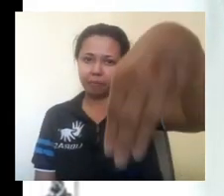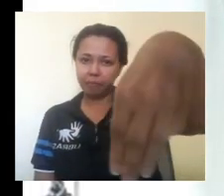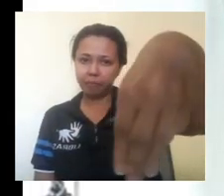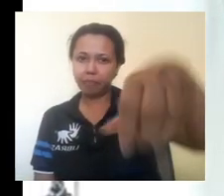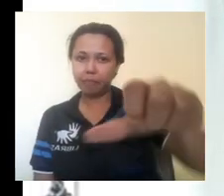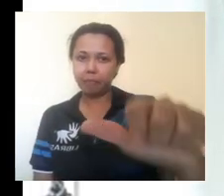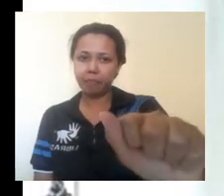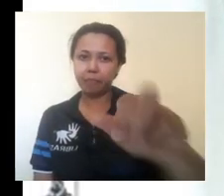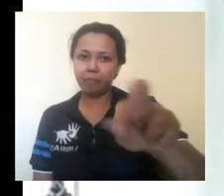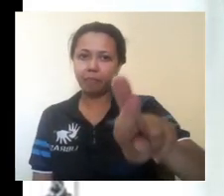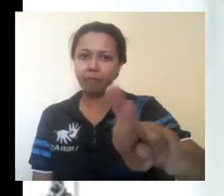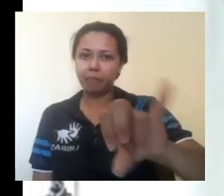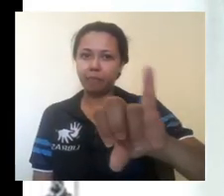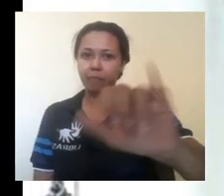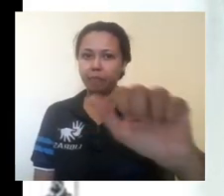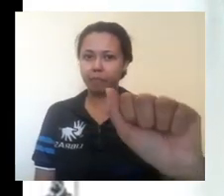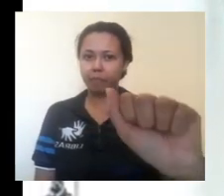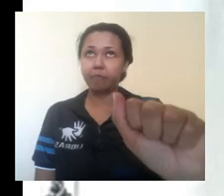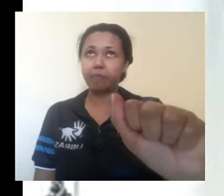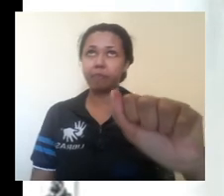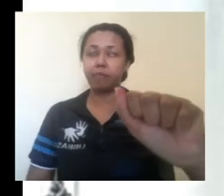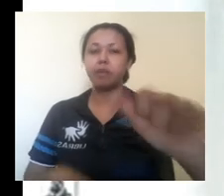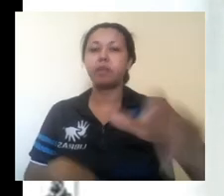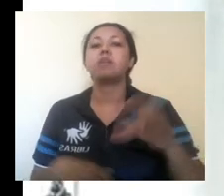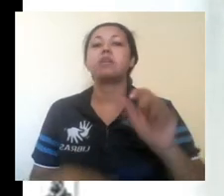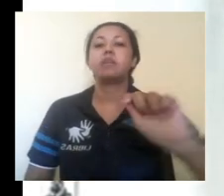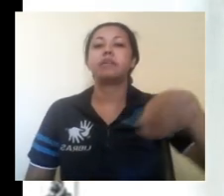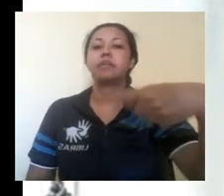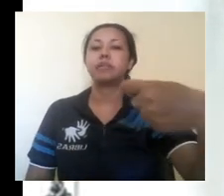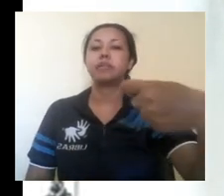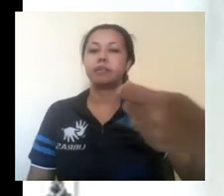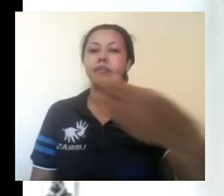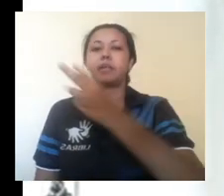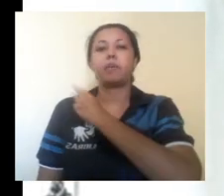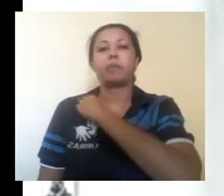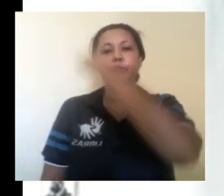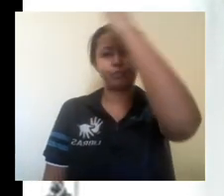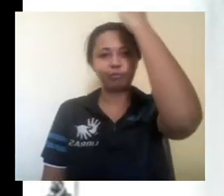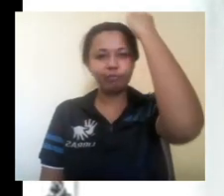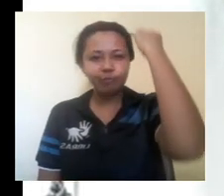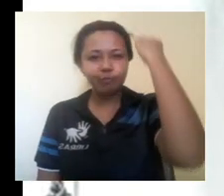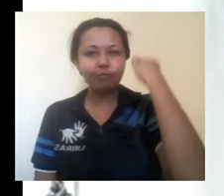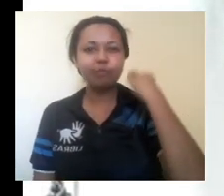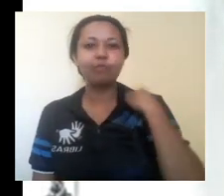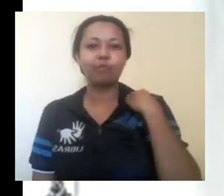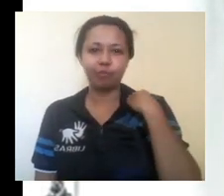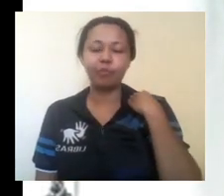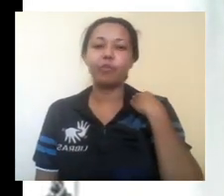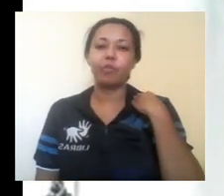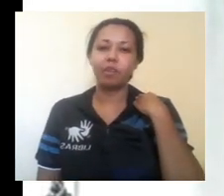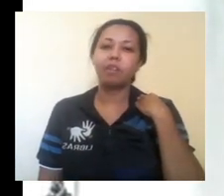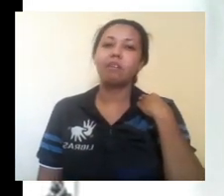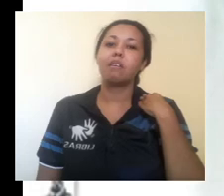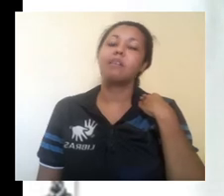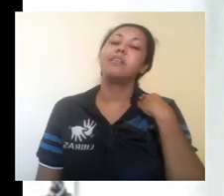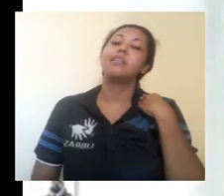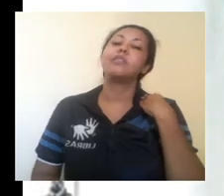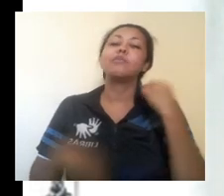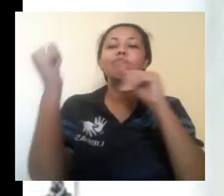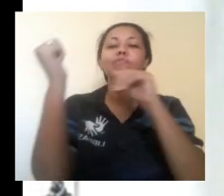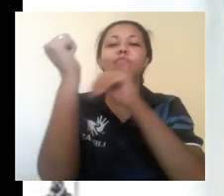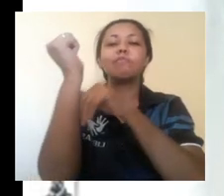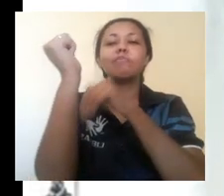coração, né? E Maria não era uma mulher depressiva, a Bíblia não fala isso, mas significa que Maria era uma